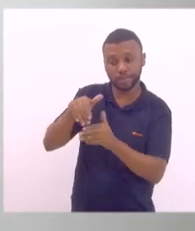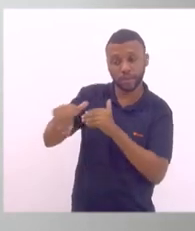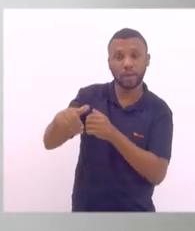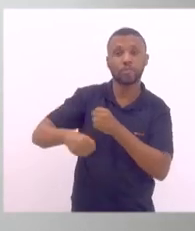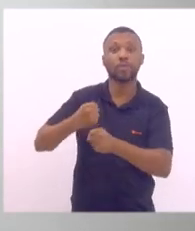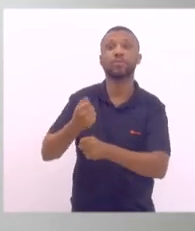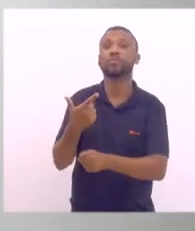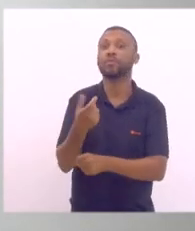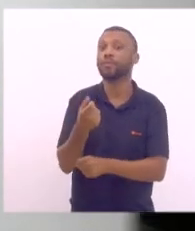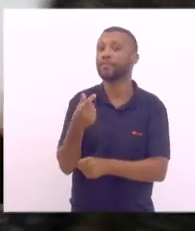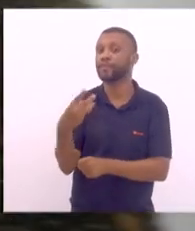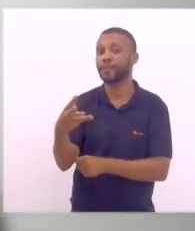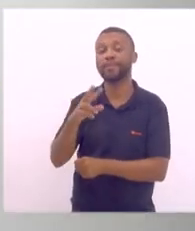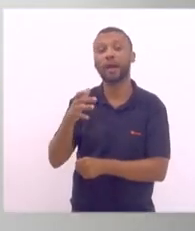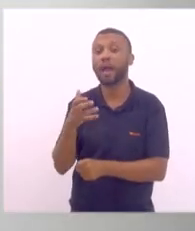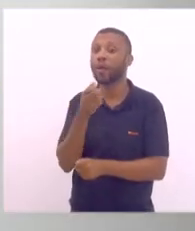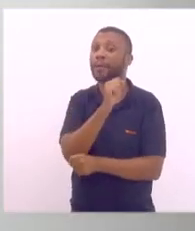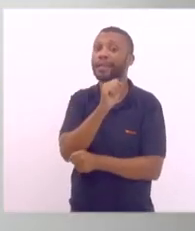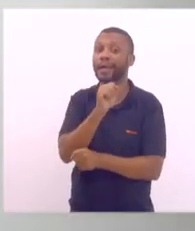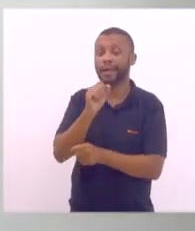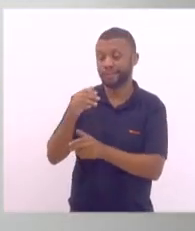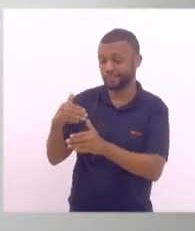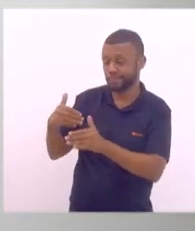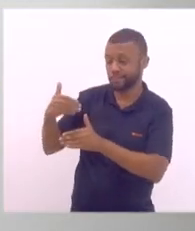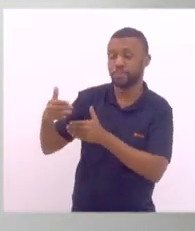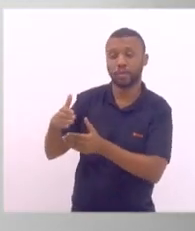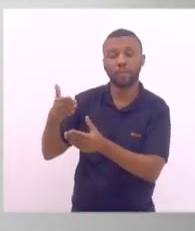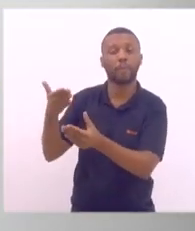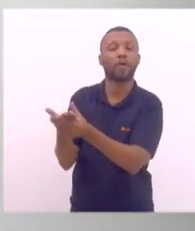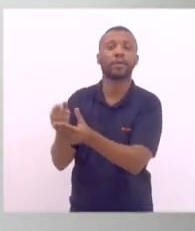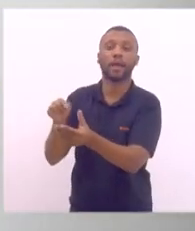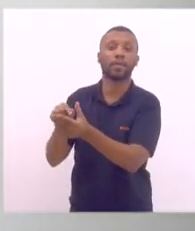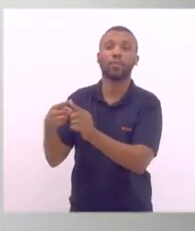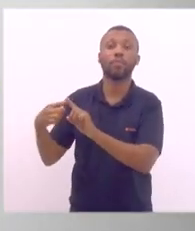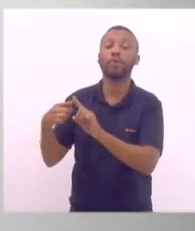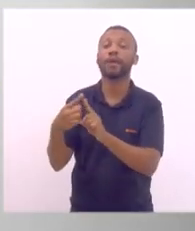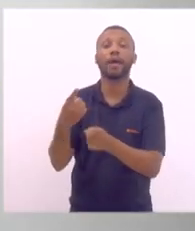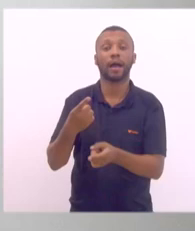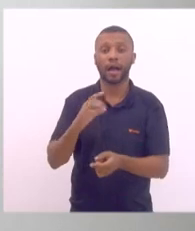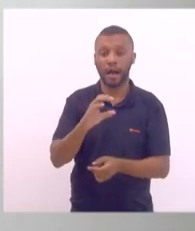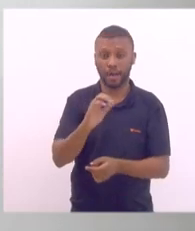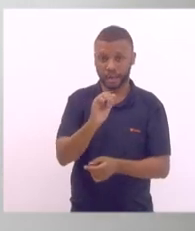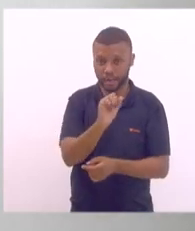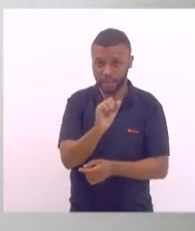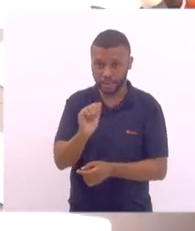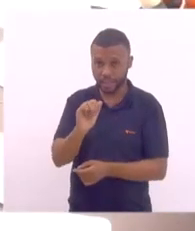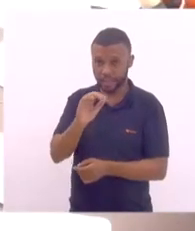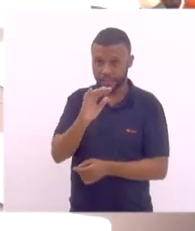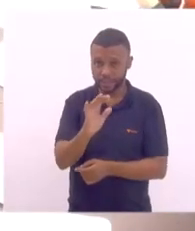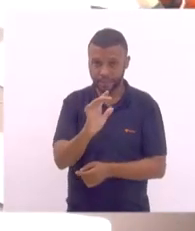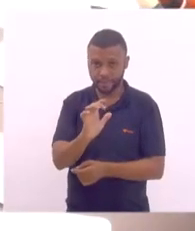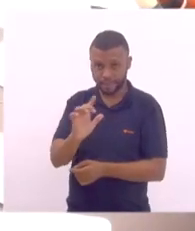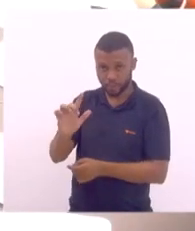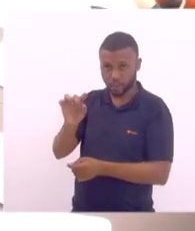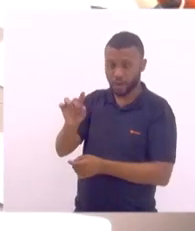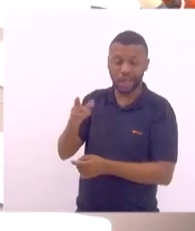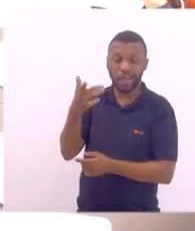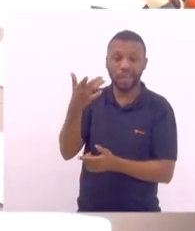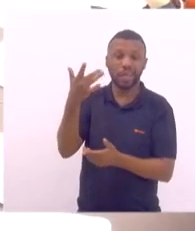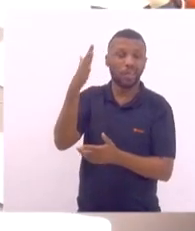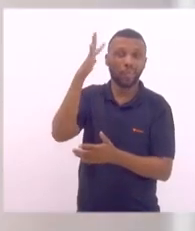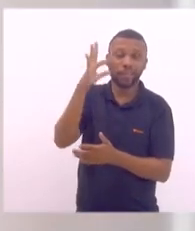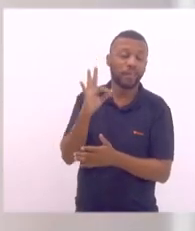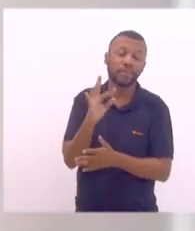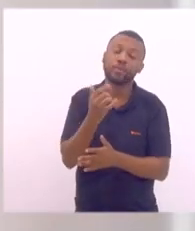recuperar, de uma certa maneira, esse processo. Porque a Casa Civil não entende nós o... Nós temos duas oportunidades. Ou